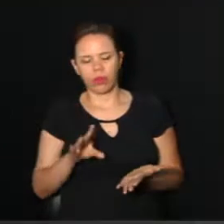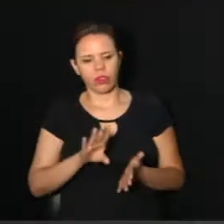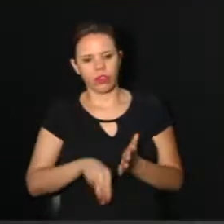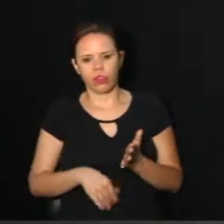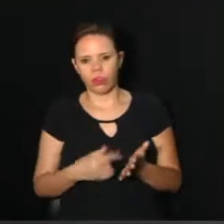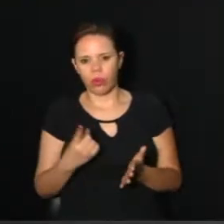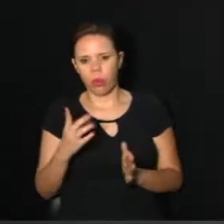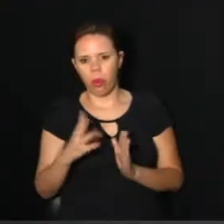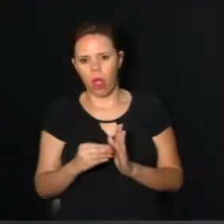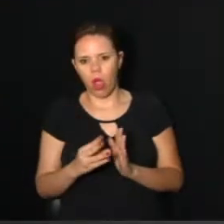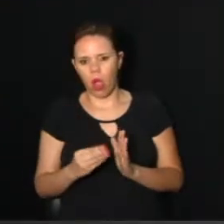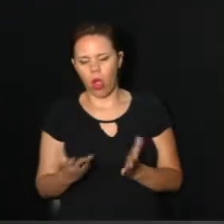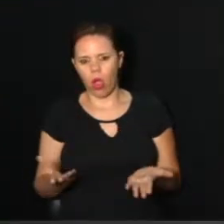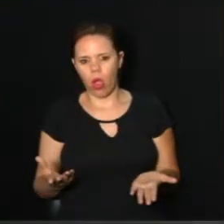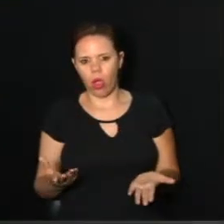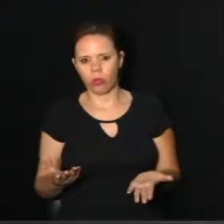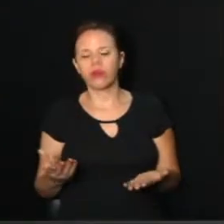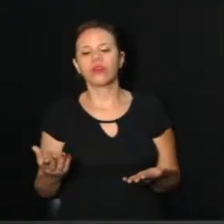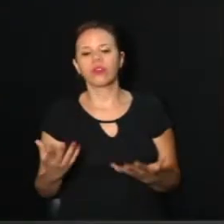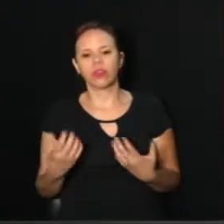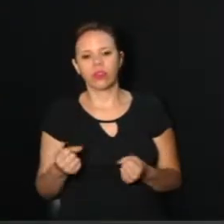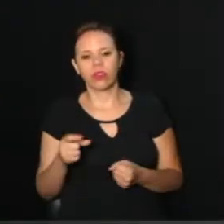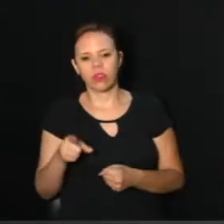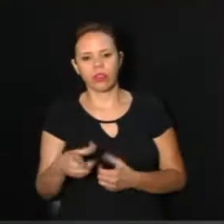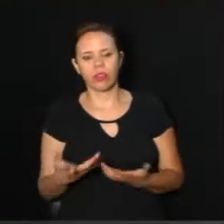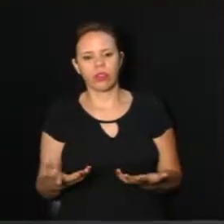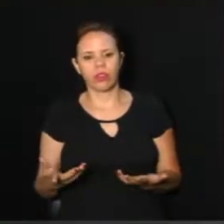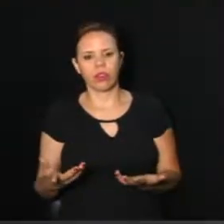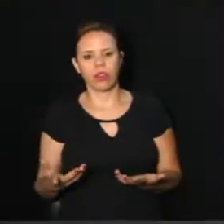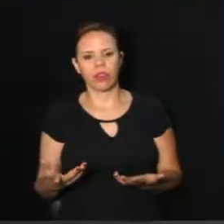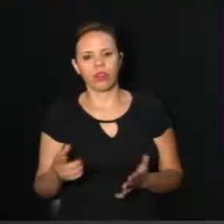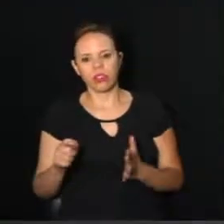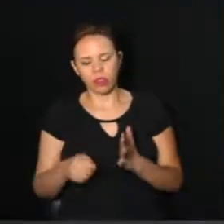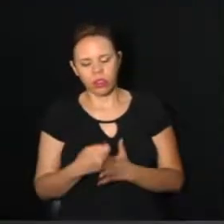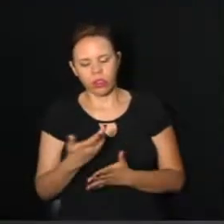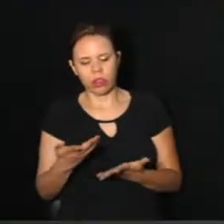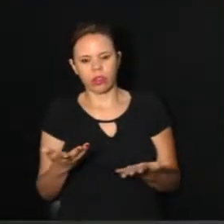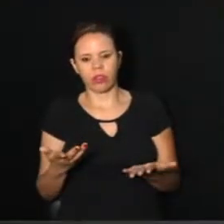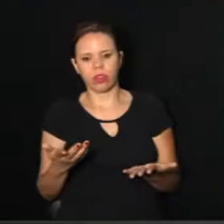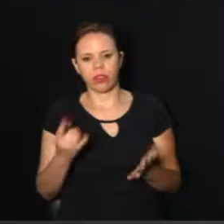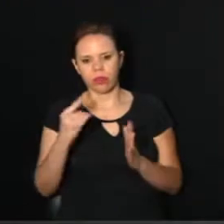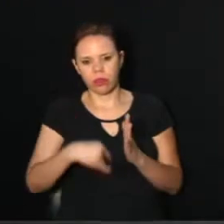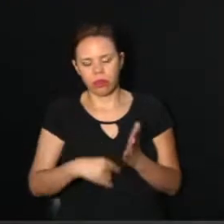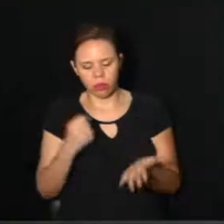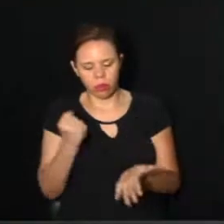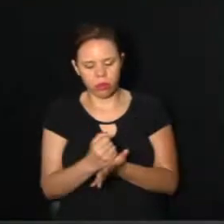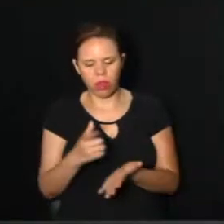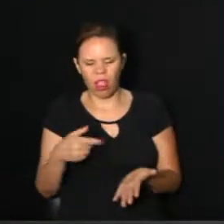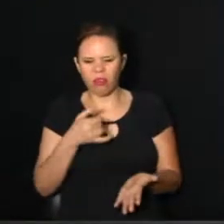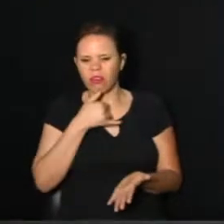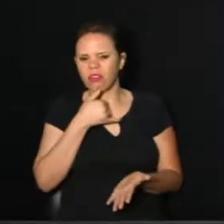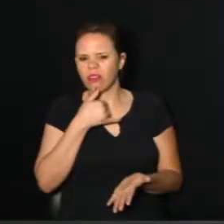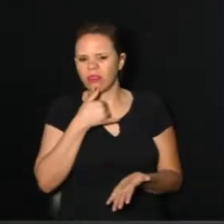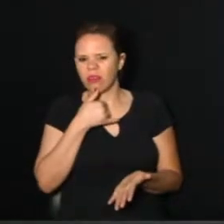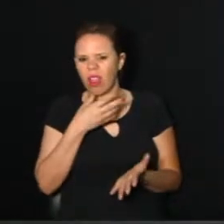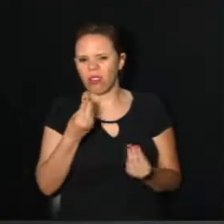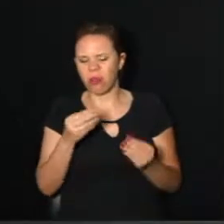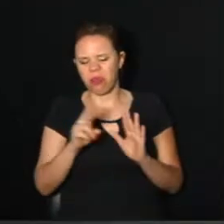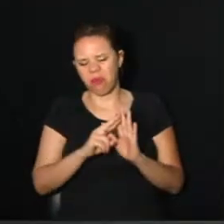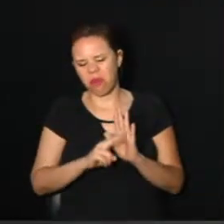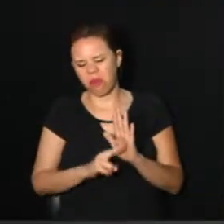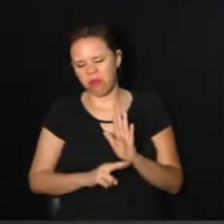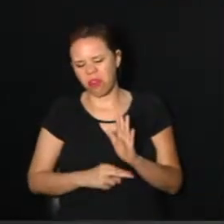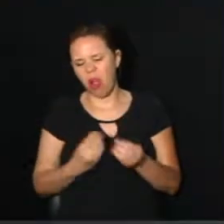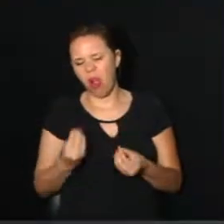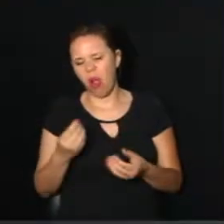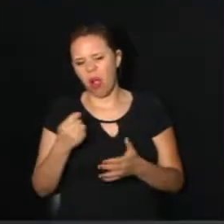uma cópia, eu tenho que reconhecer firma, eu tenho que dar autenticidade. É uma tristeza. Como que eu